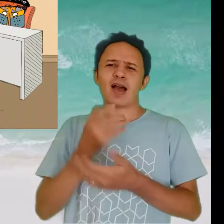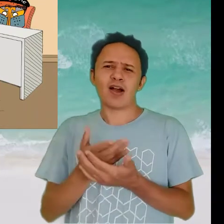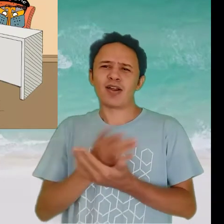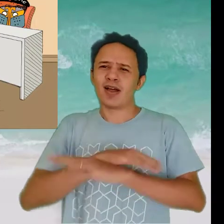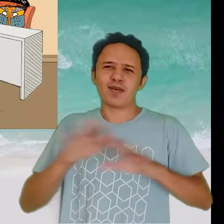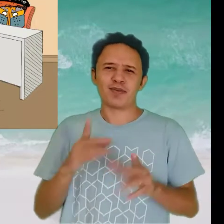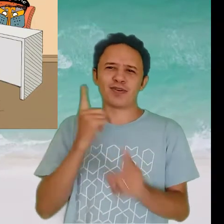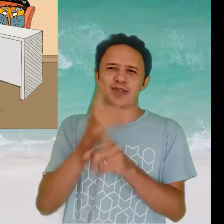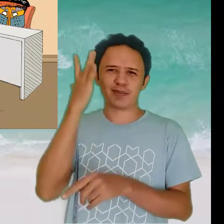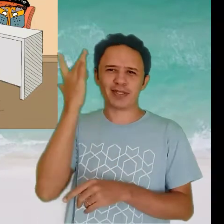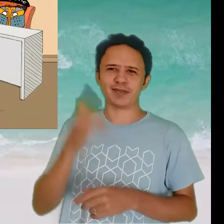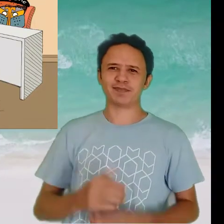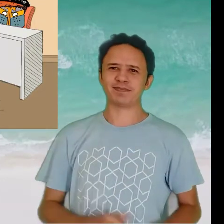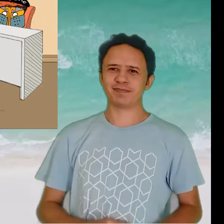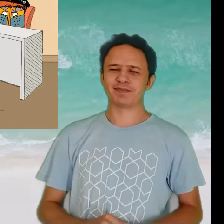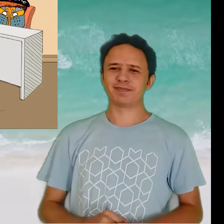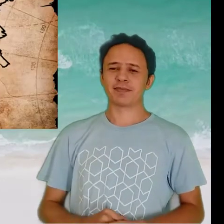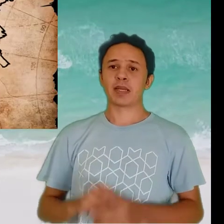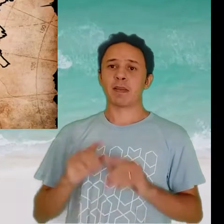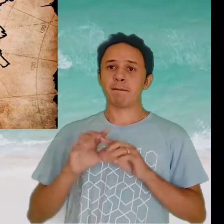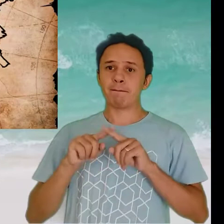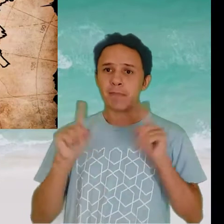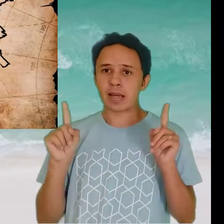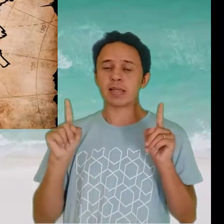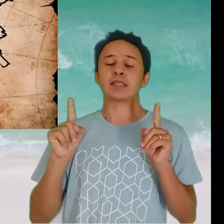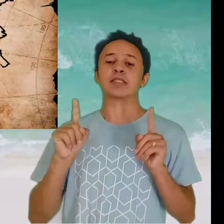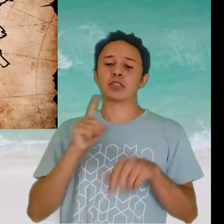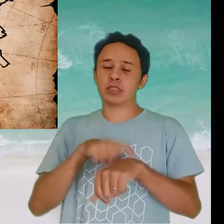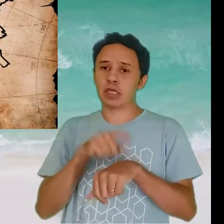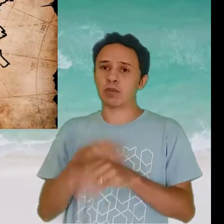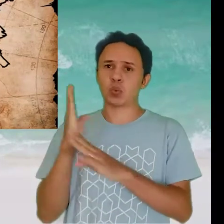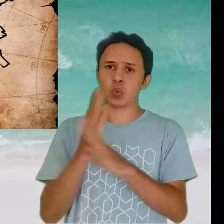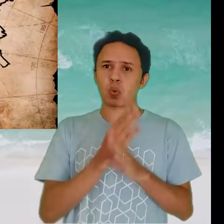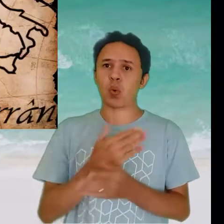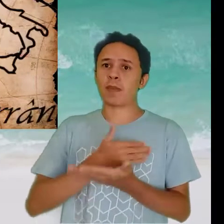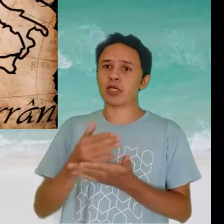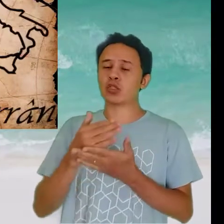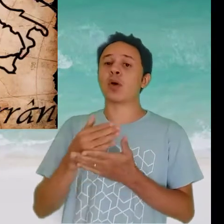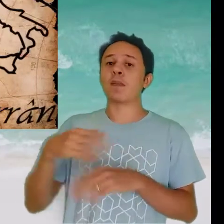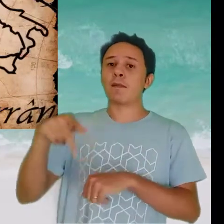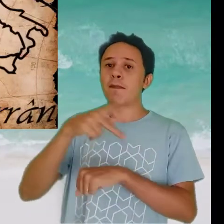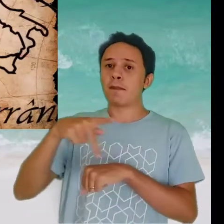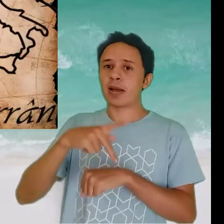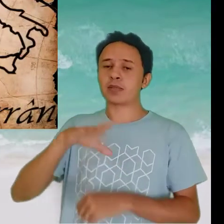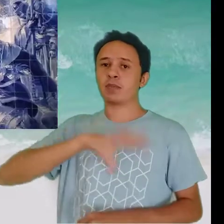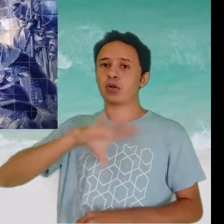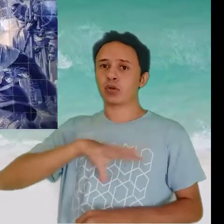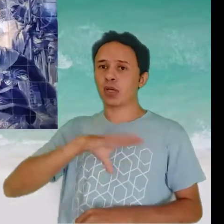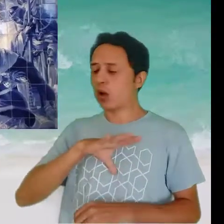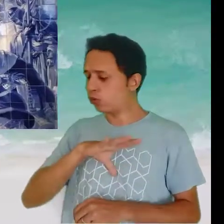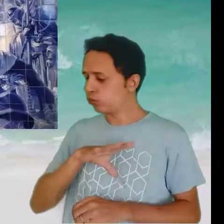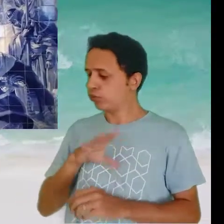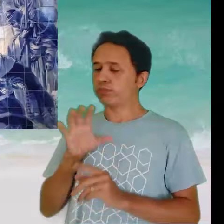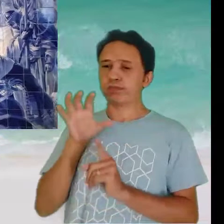Acabou a aula, galera. Vejo vocês amanhã. Mas a grande era dos descobrimentos começou aqui, Portugal, depois que